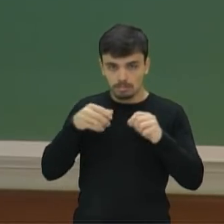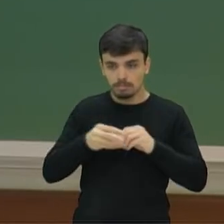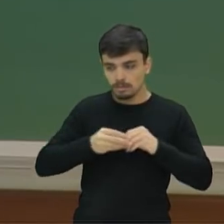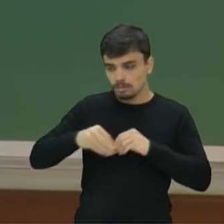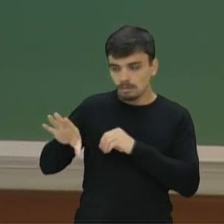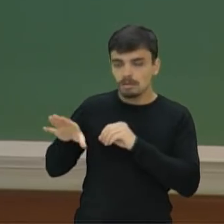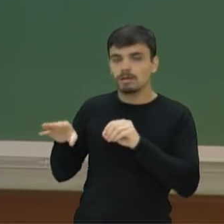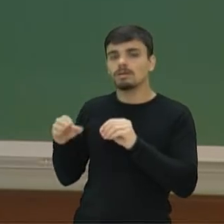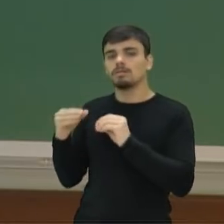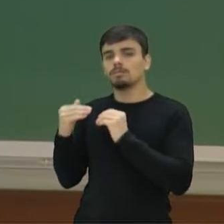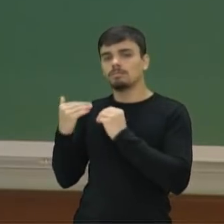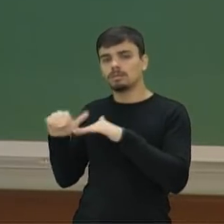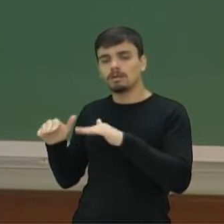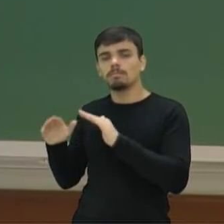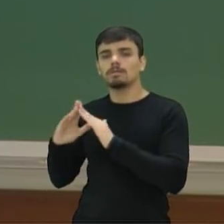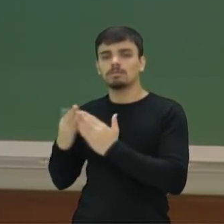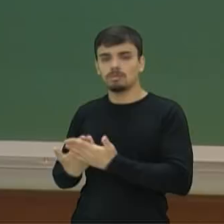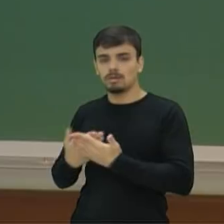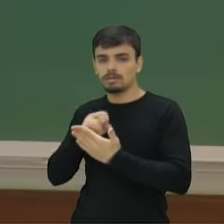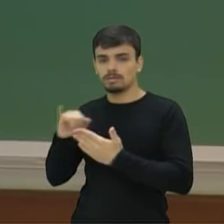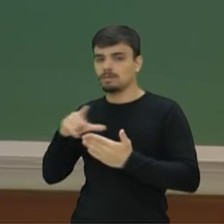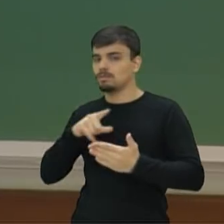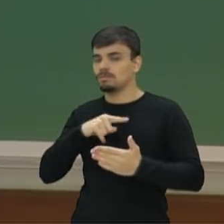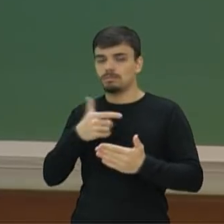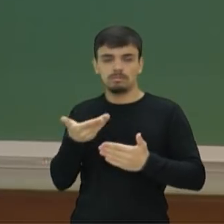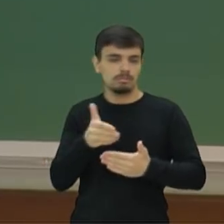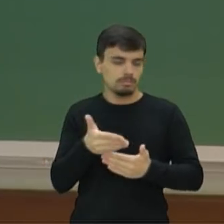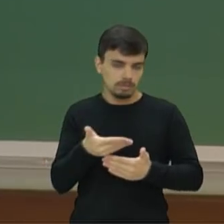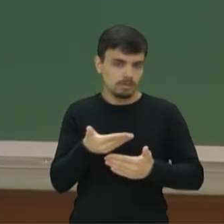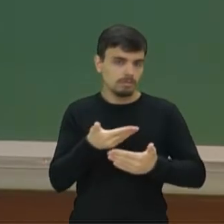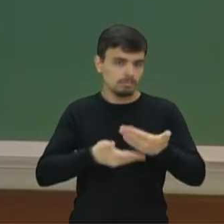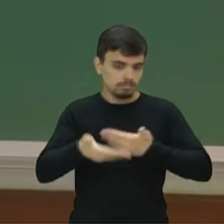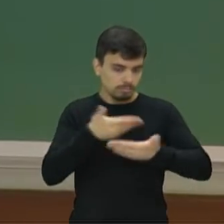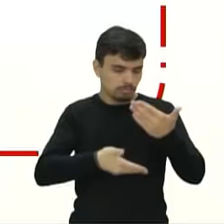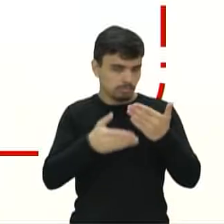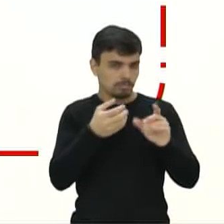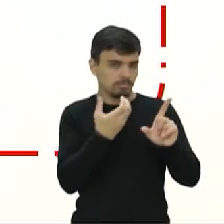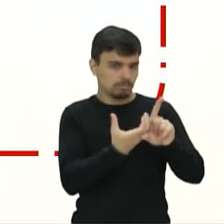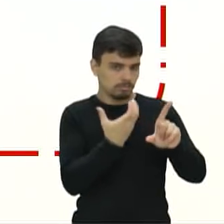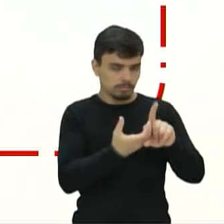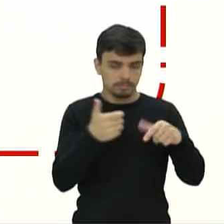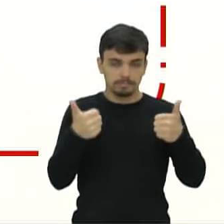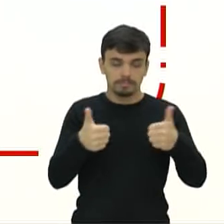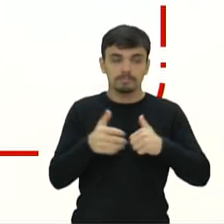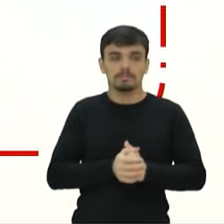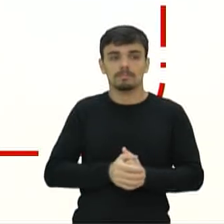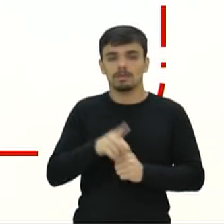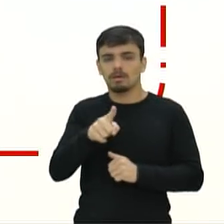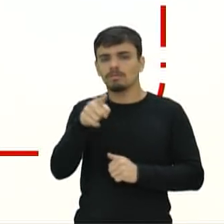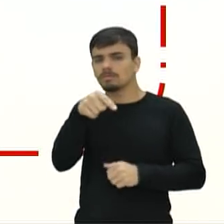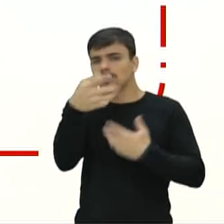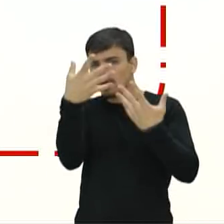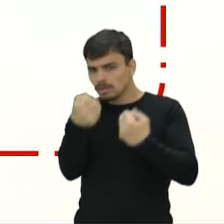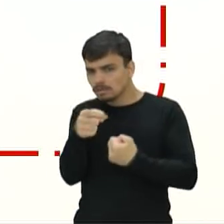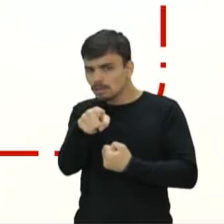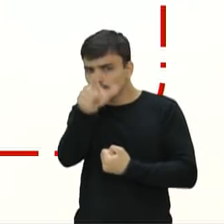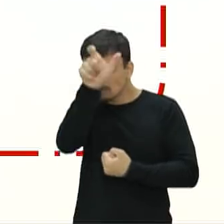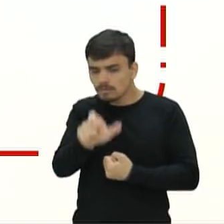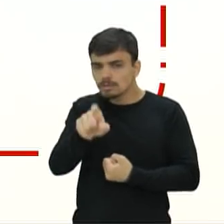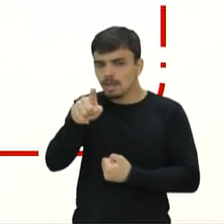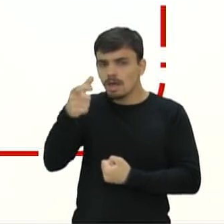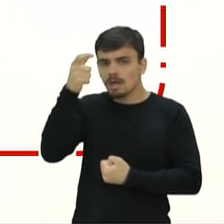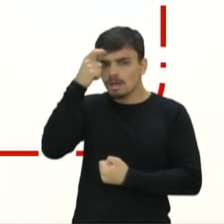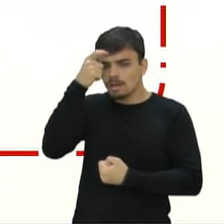para a sua escola ou colégio, caso você não esteja interagindo via Google Classroom. Na tela ali, ó, você se considera um consumidor